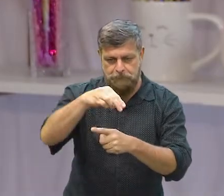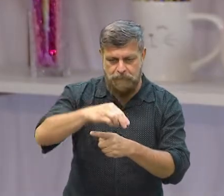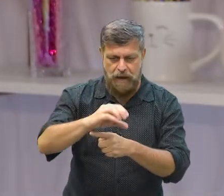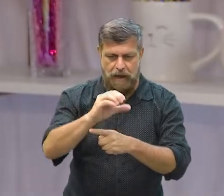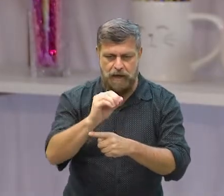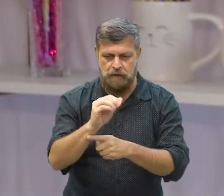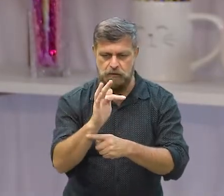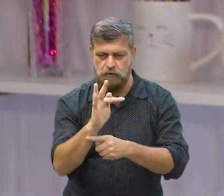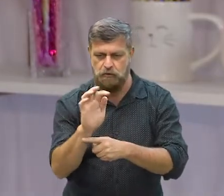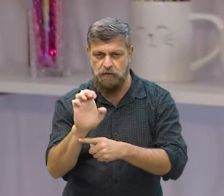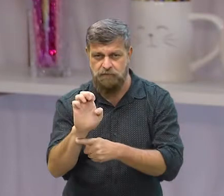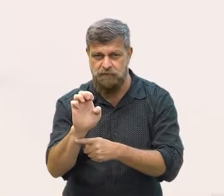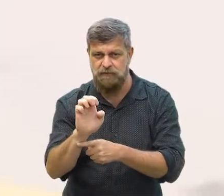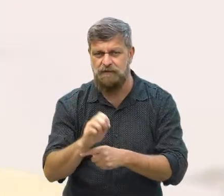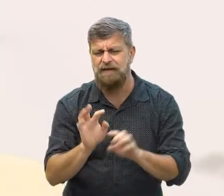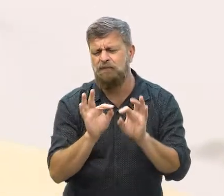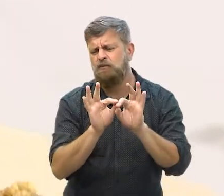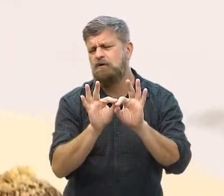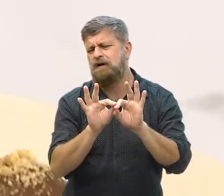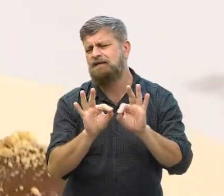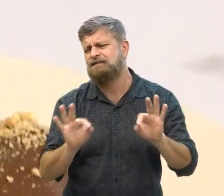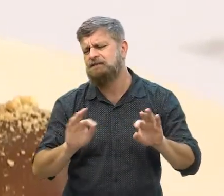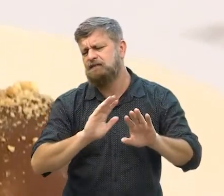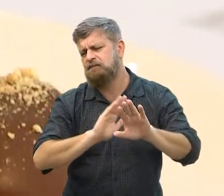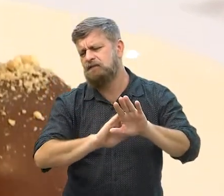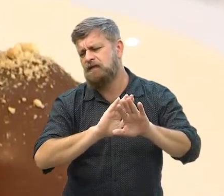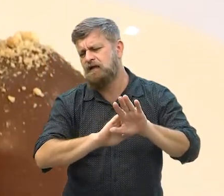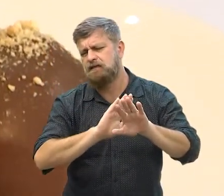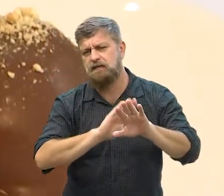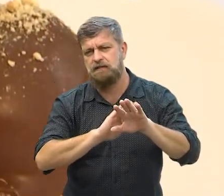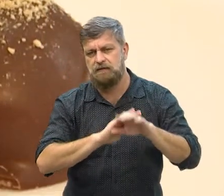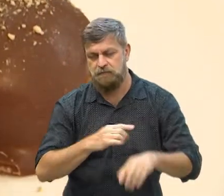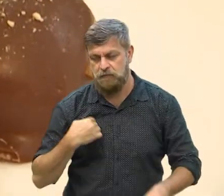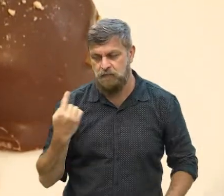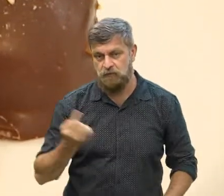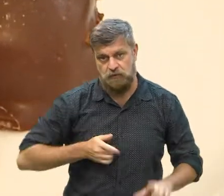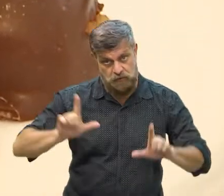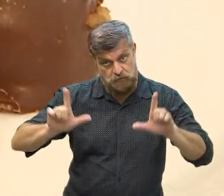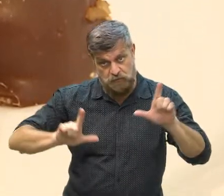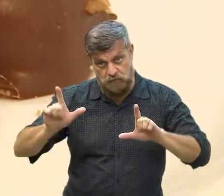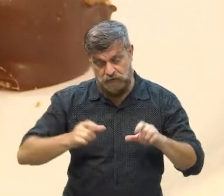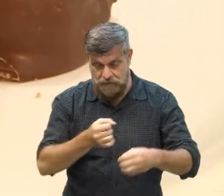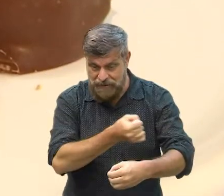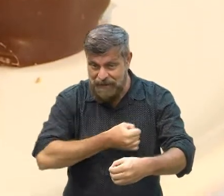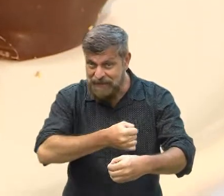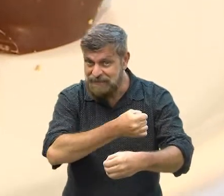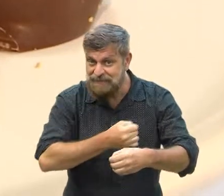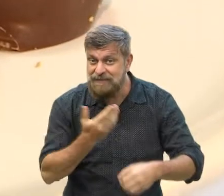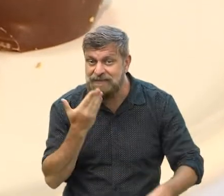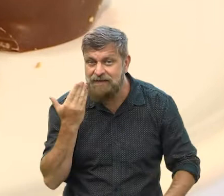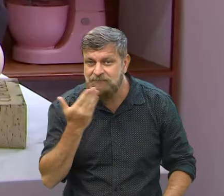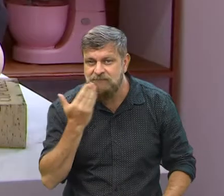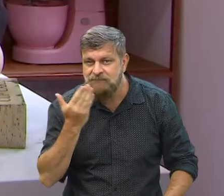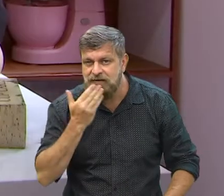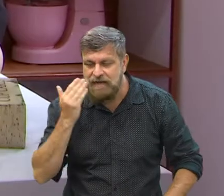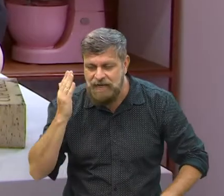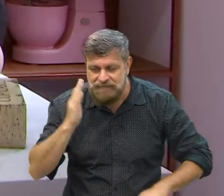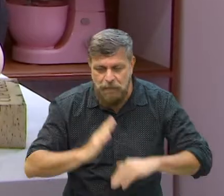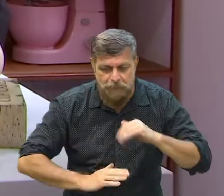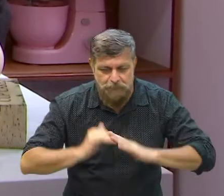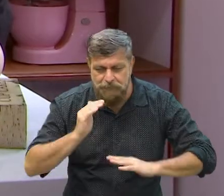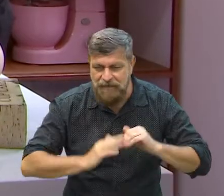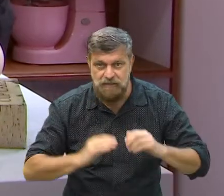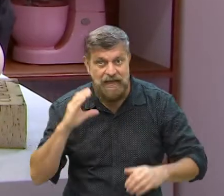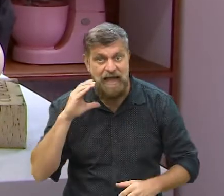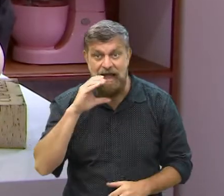Muito simples, muito simples. Aqui a gente está no Cozinha Fácil, é claro que a gente ia ensinar uma receita prática, gostosa